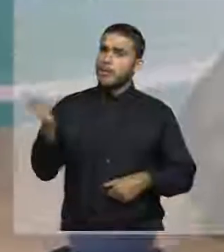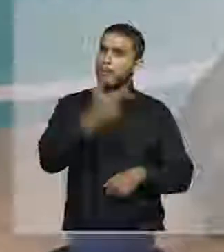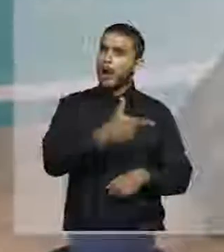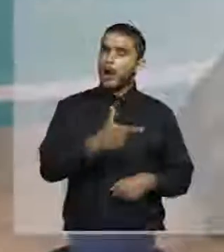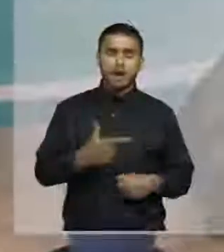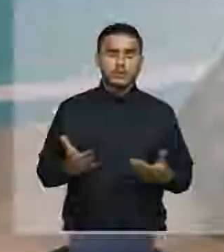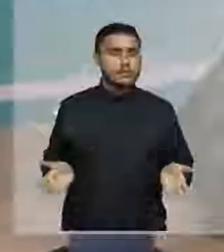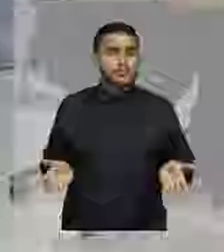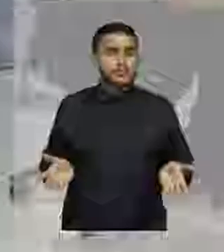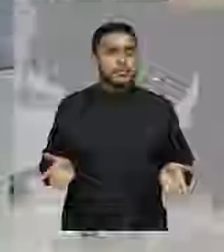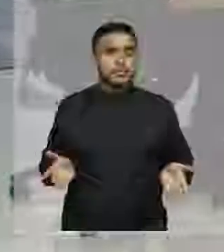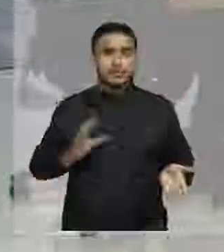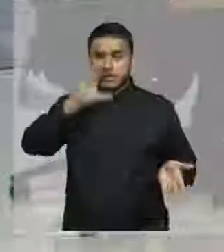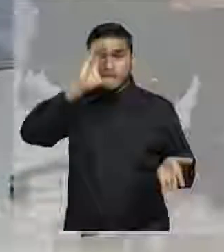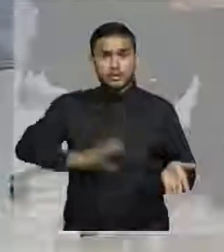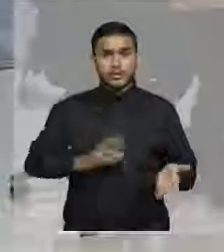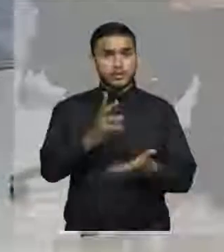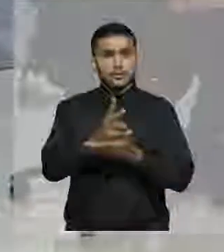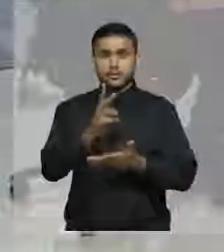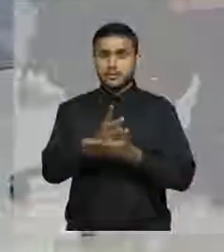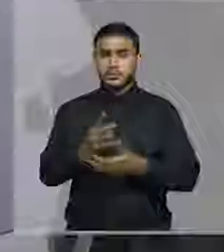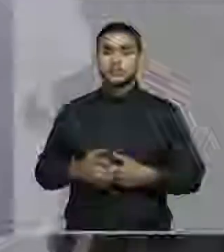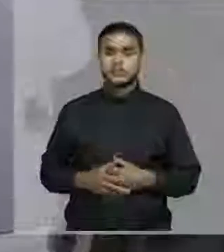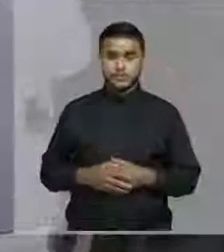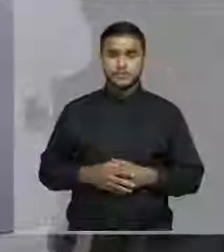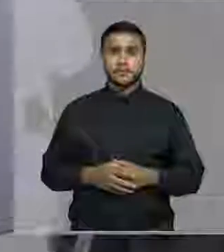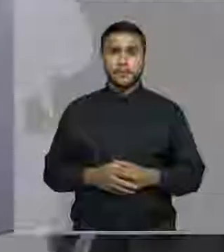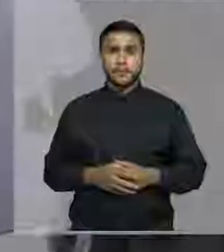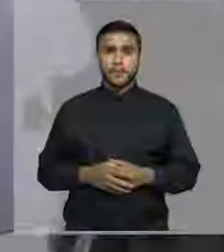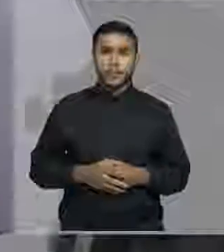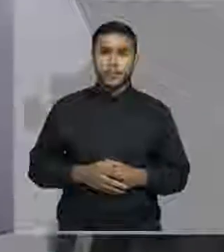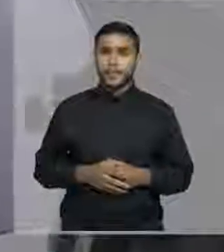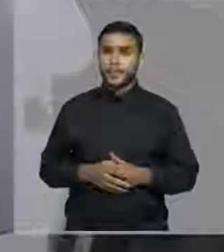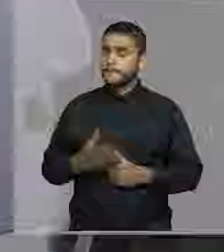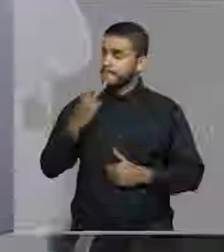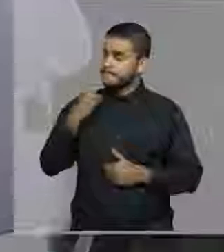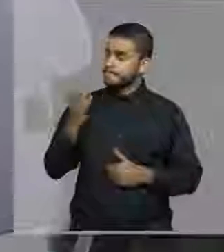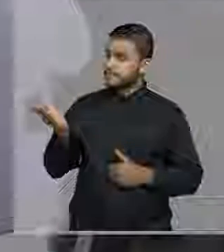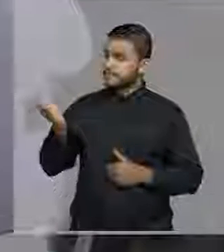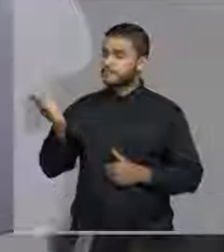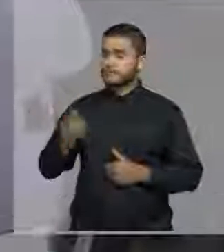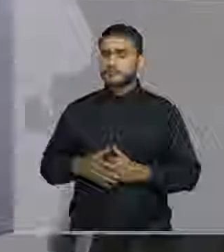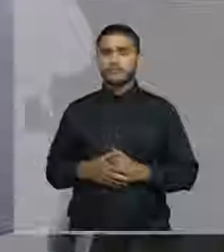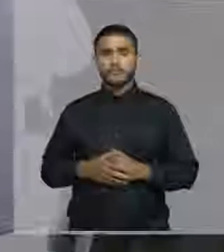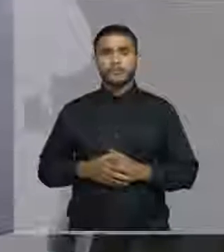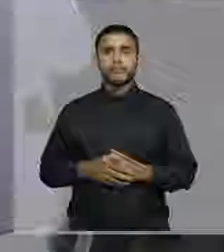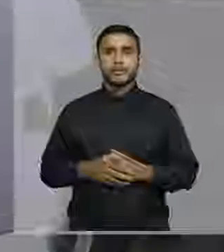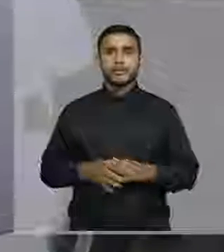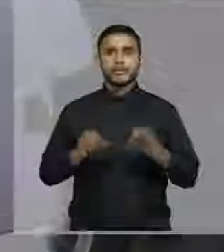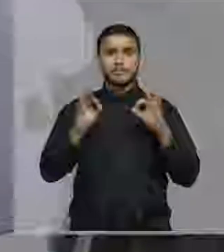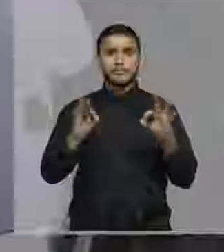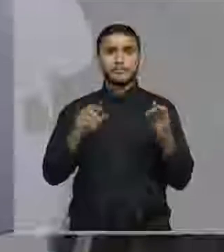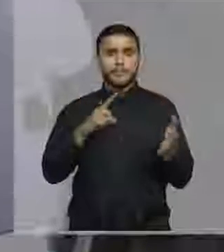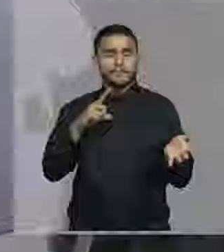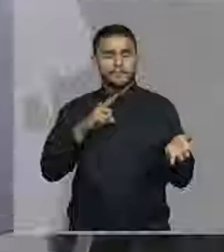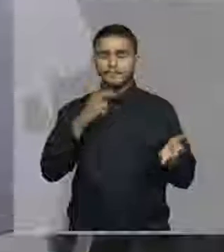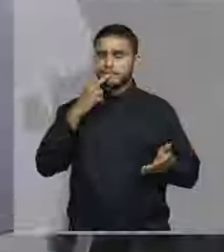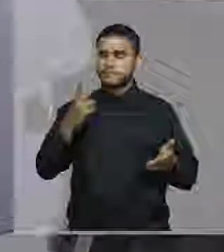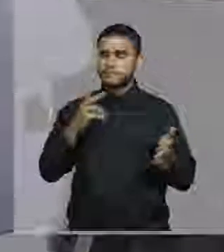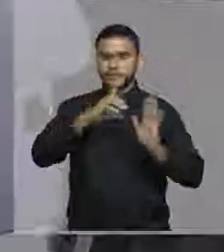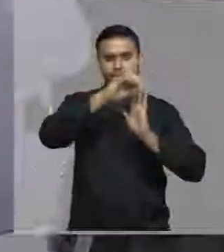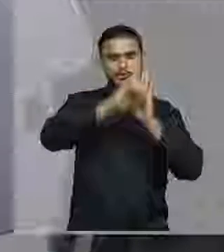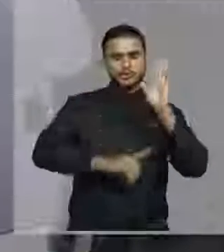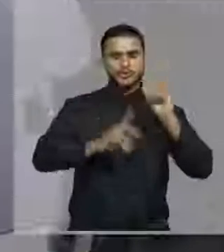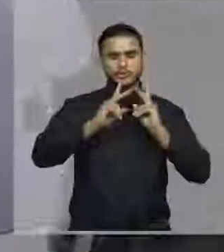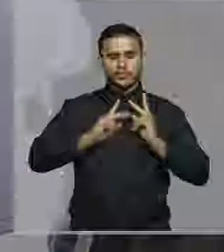direito, prevalece o do cidadão de bem. Eu acho que sem precisar a gente focar esse conflito entre